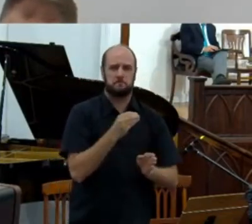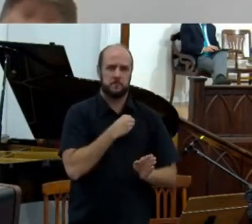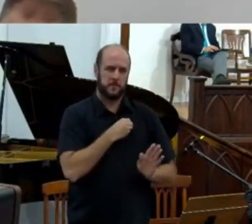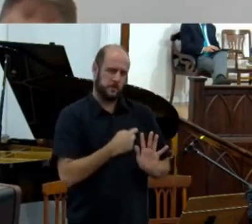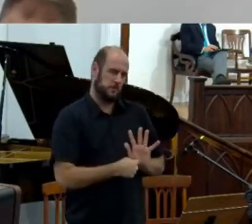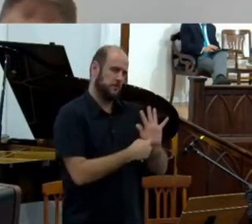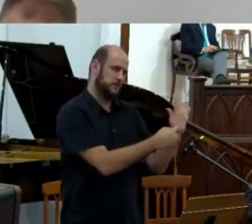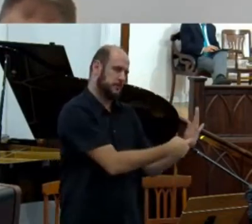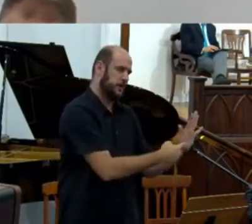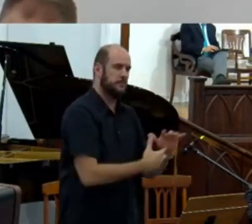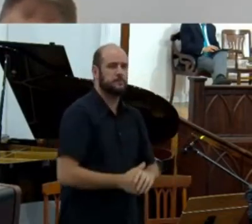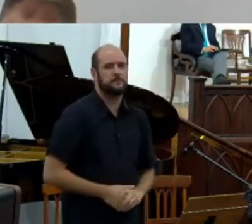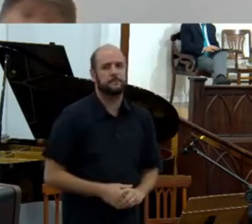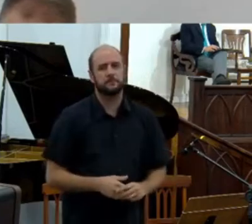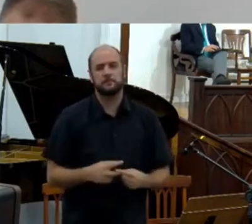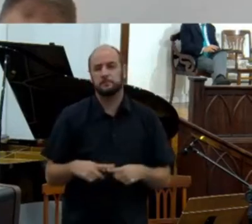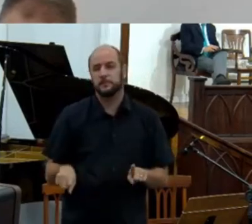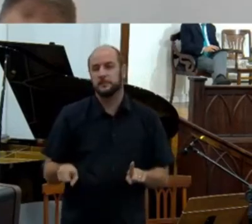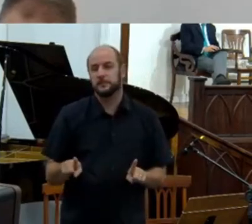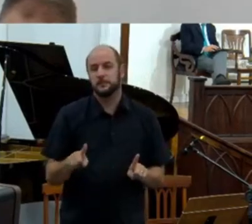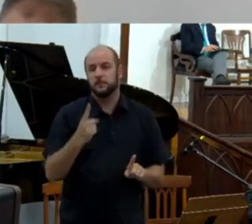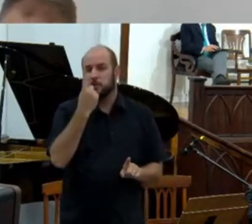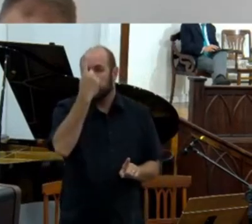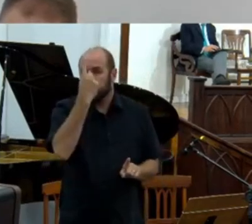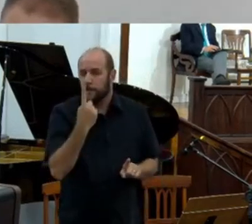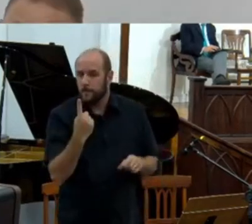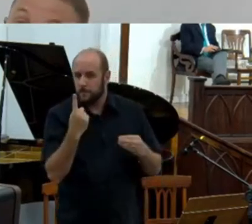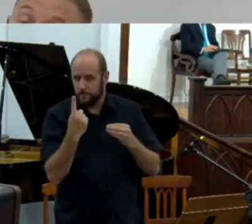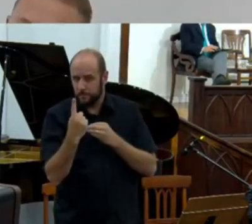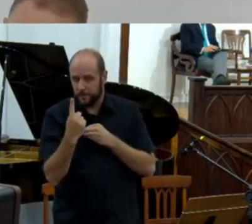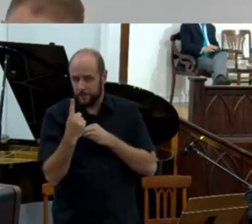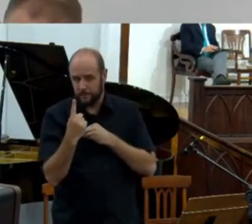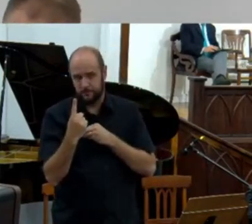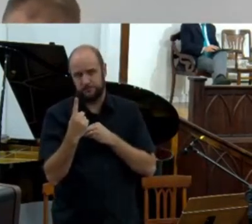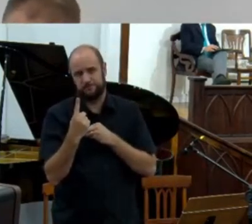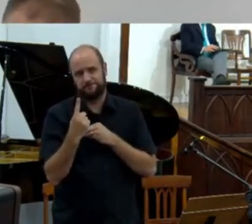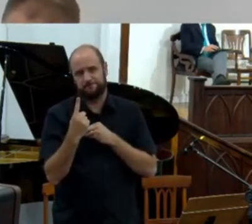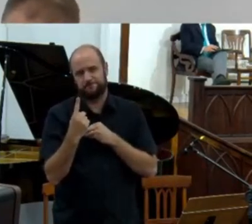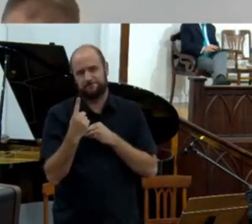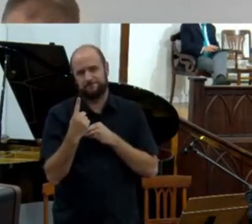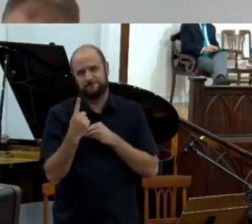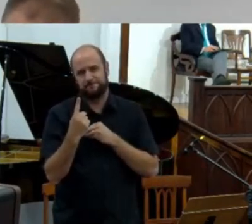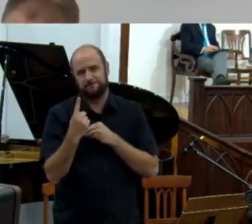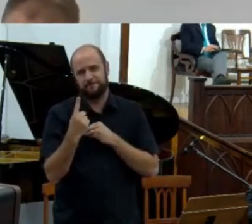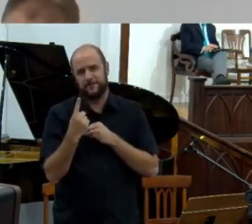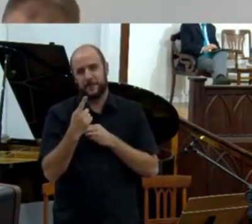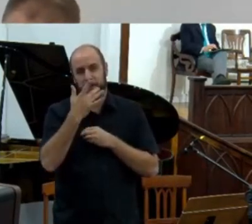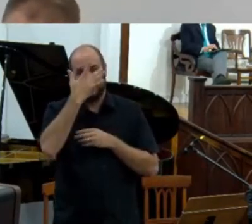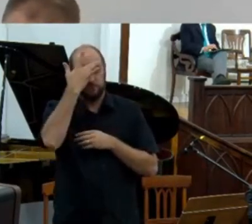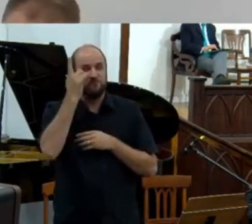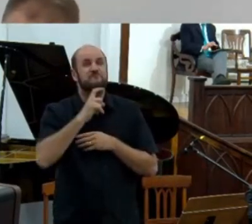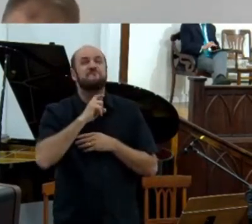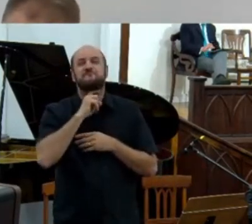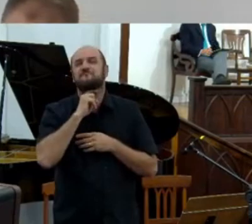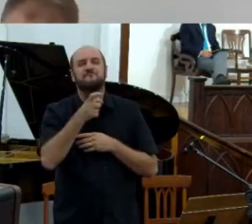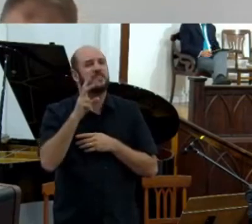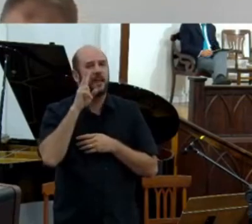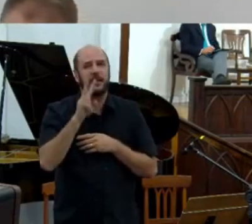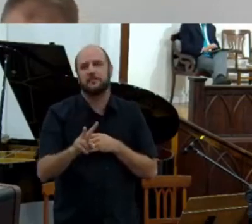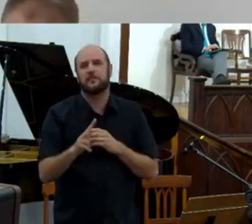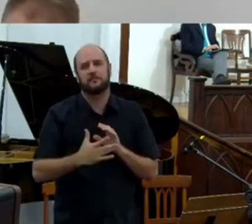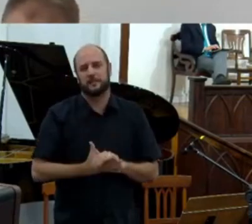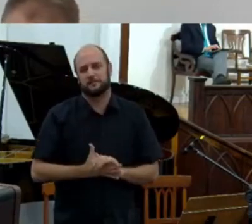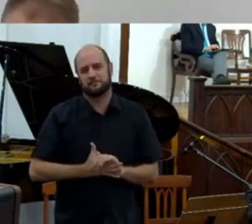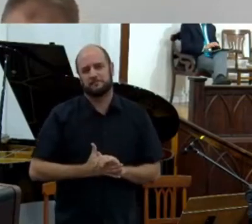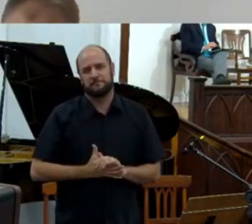externos. Mas existe um pecado que pode passar despercebido por aqueles que estão ao